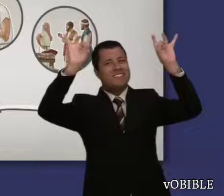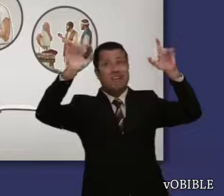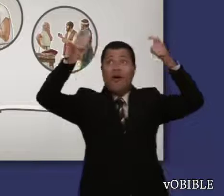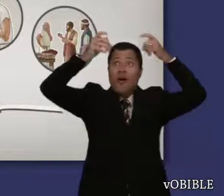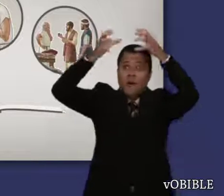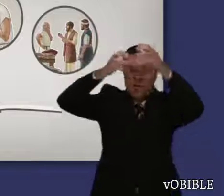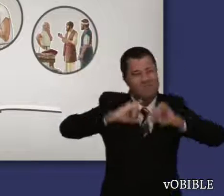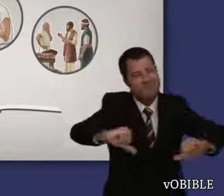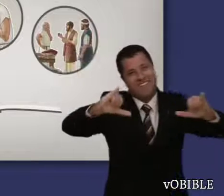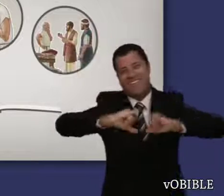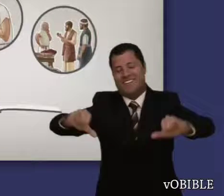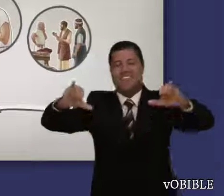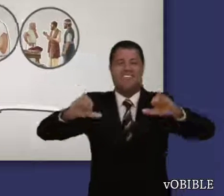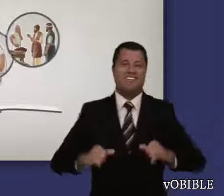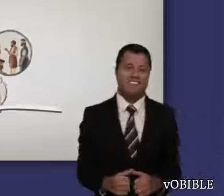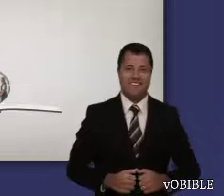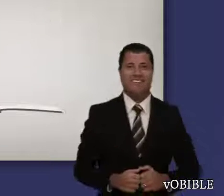de Deus.